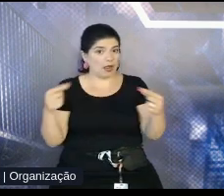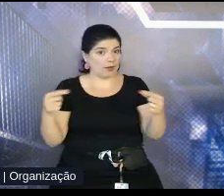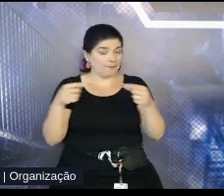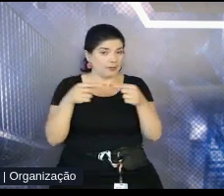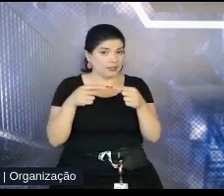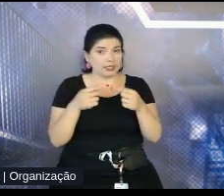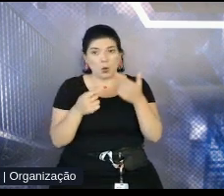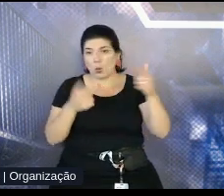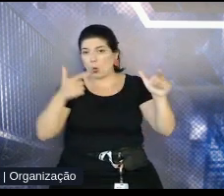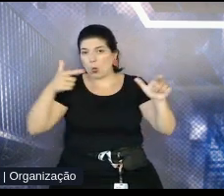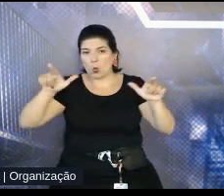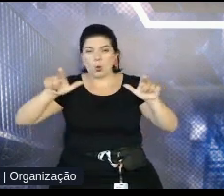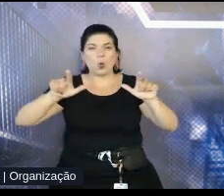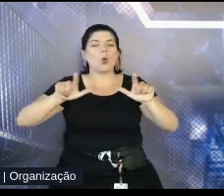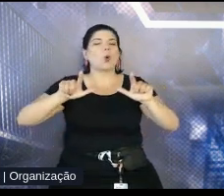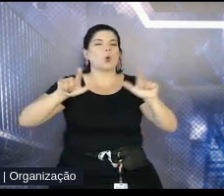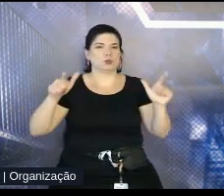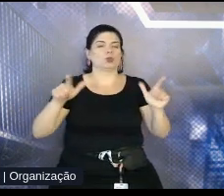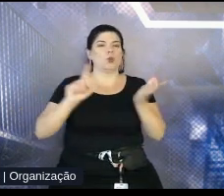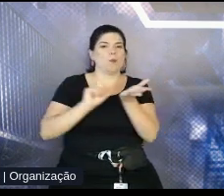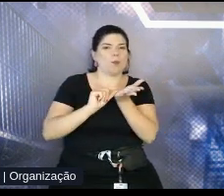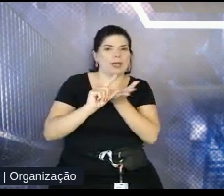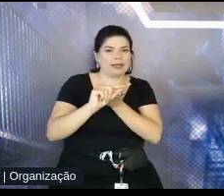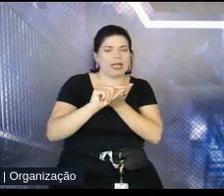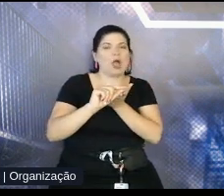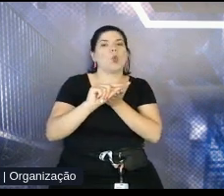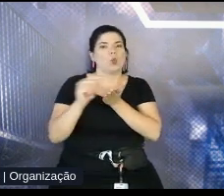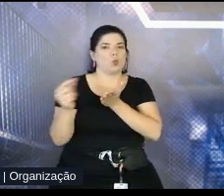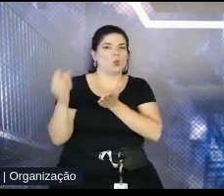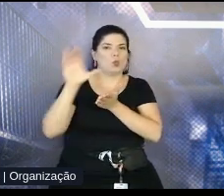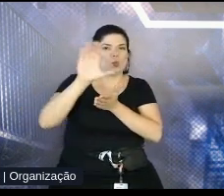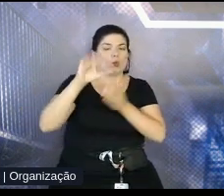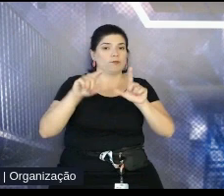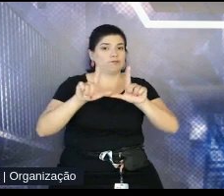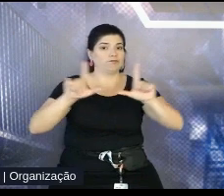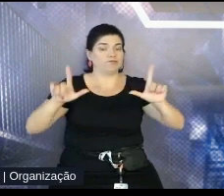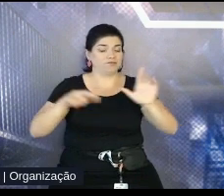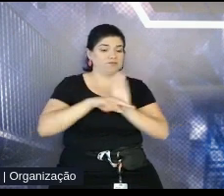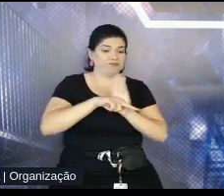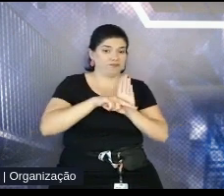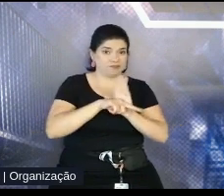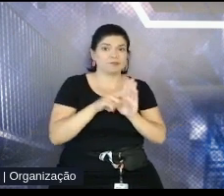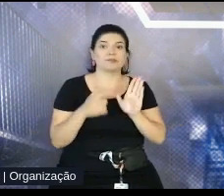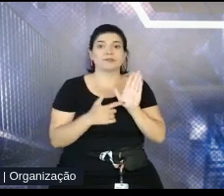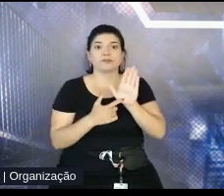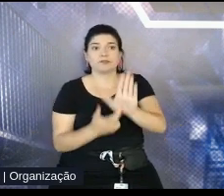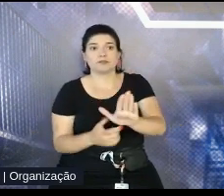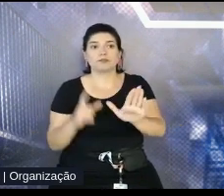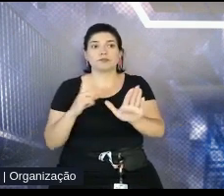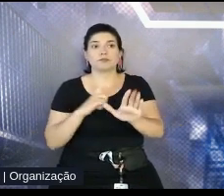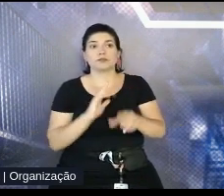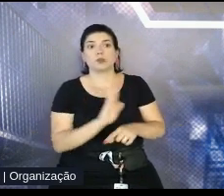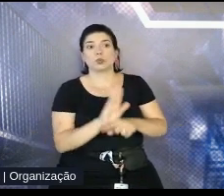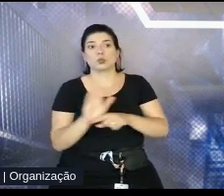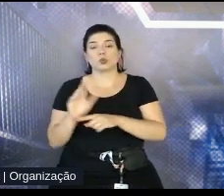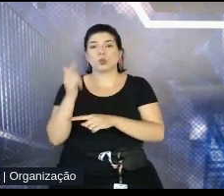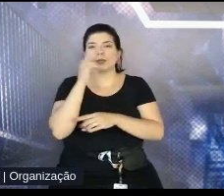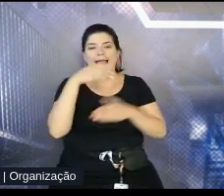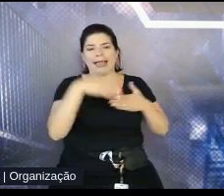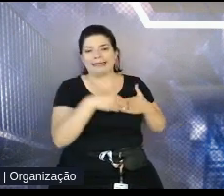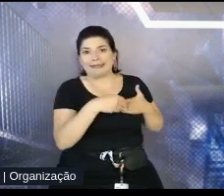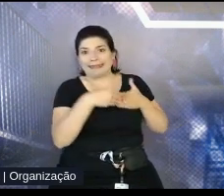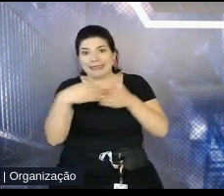outros papers, de outras publicações, que vem dando esse direcionamento, vem dando esse norte para que a gente consiga